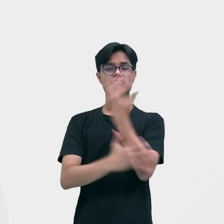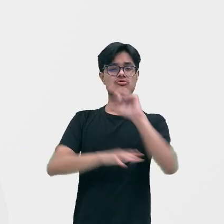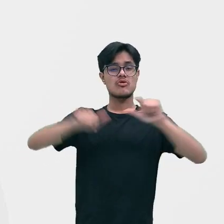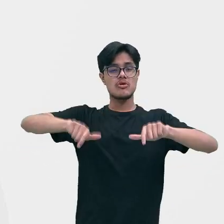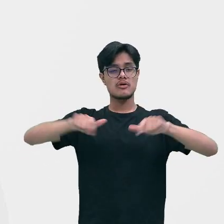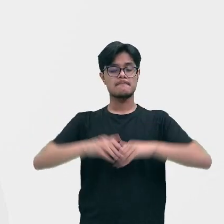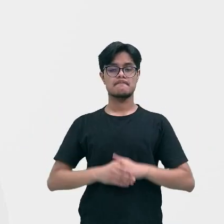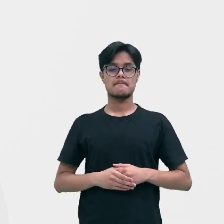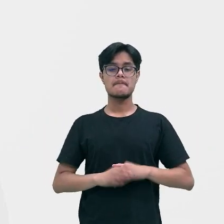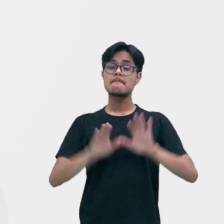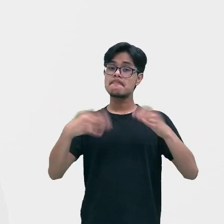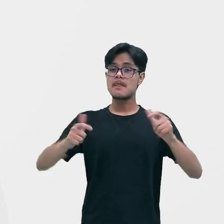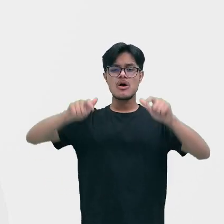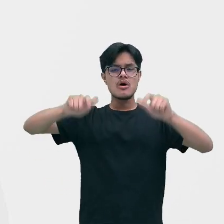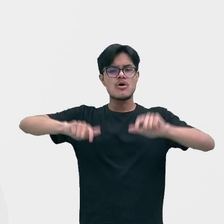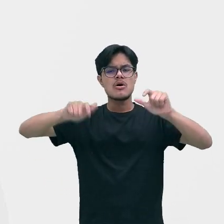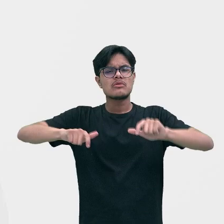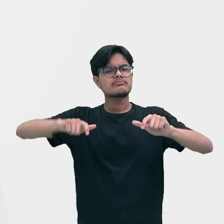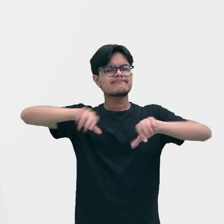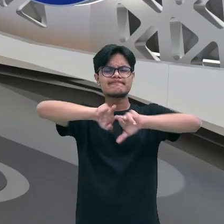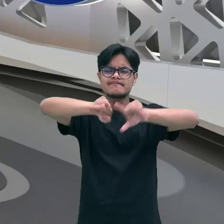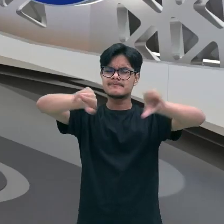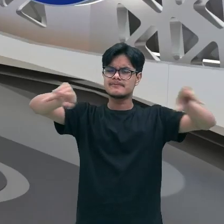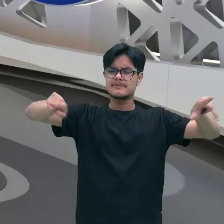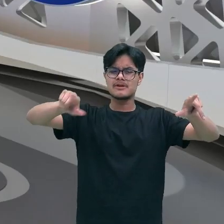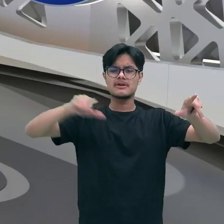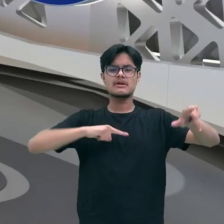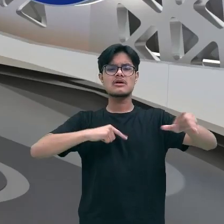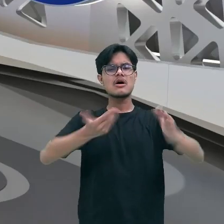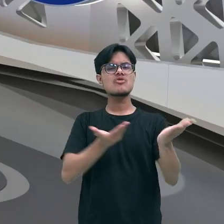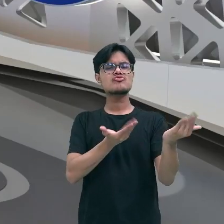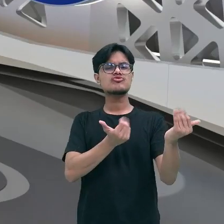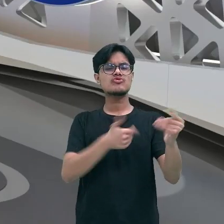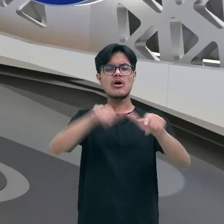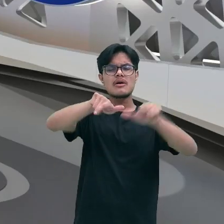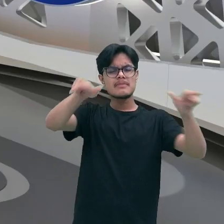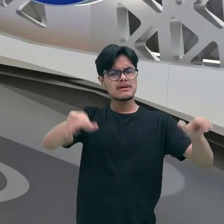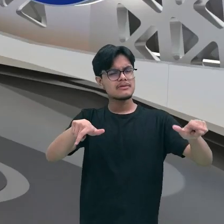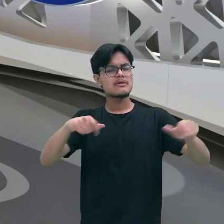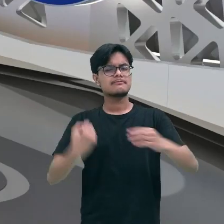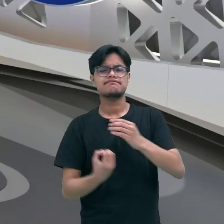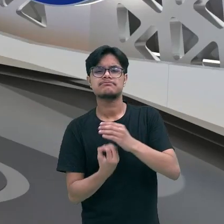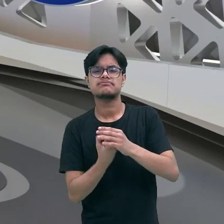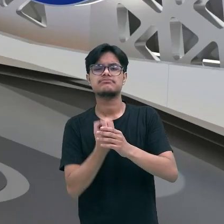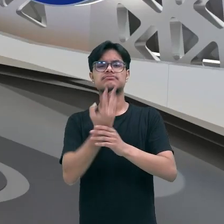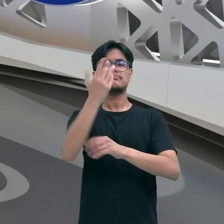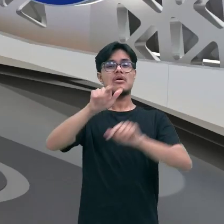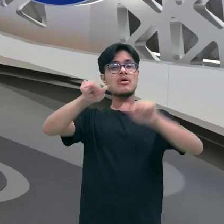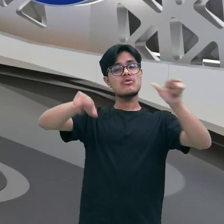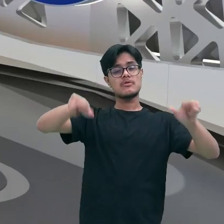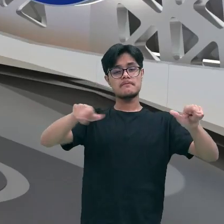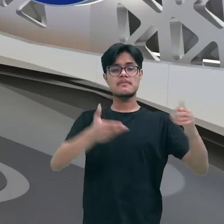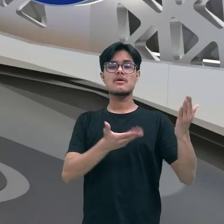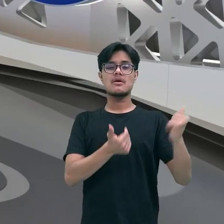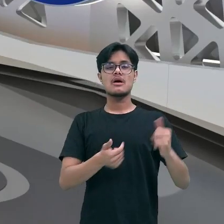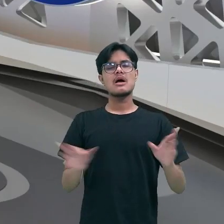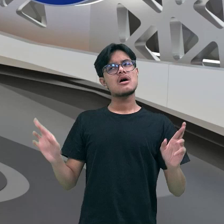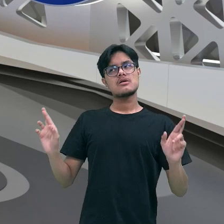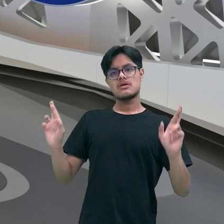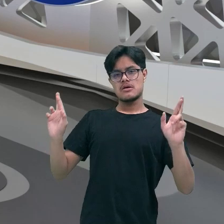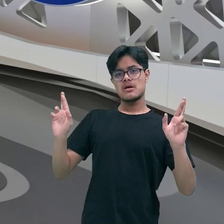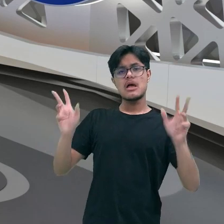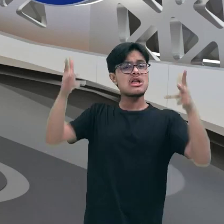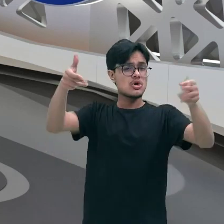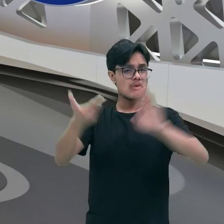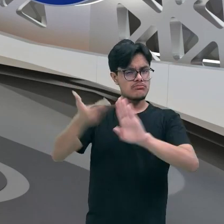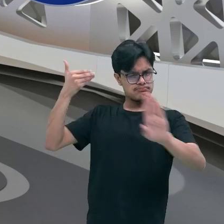é deste ambiente diverso que o jovem amazônico vai emergir. E isso vai de encontro àquela imagem que a gente viu